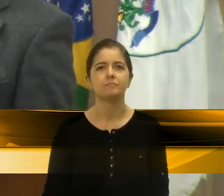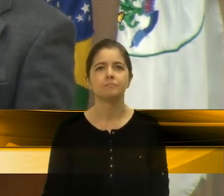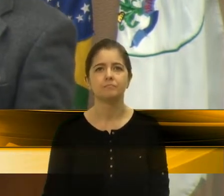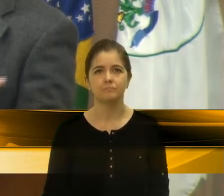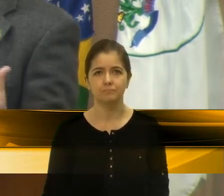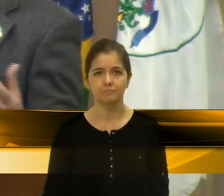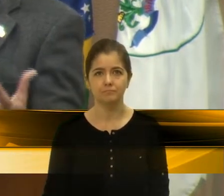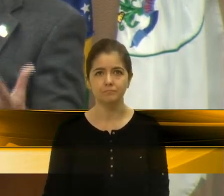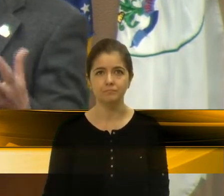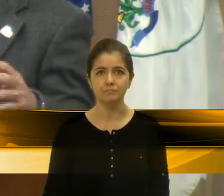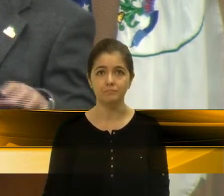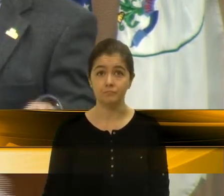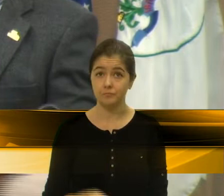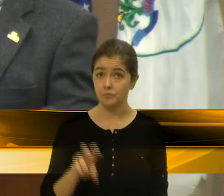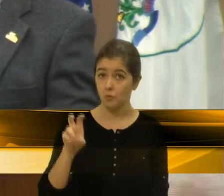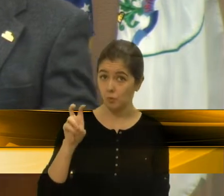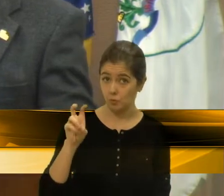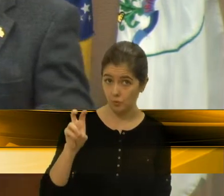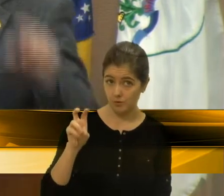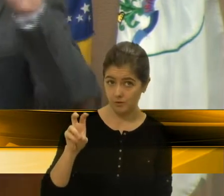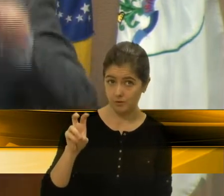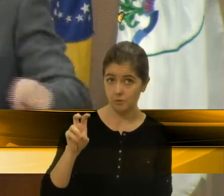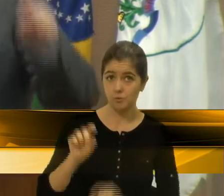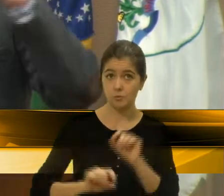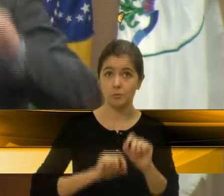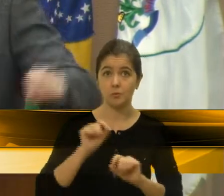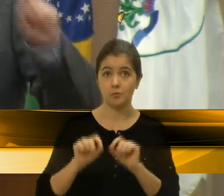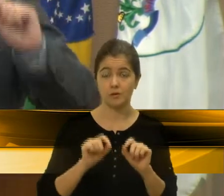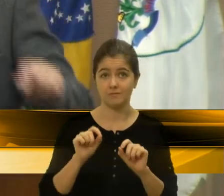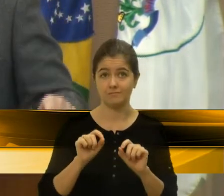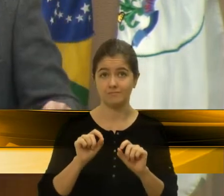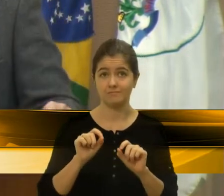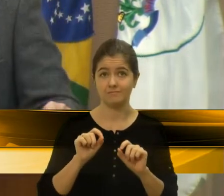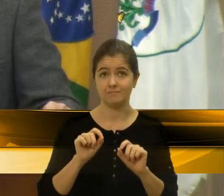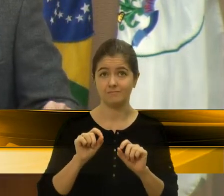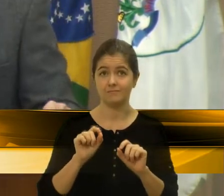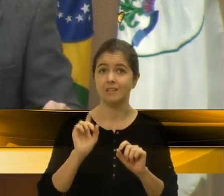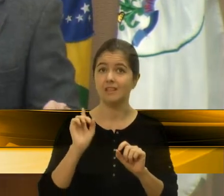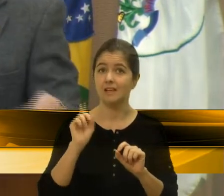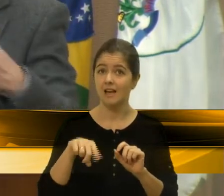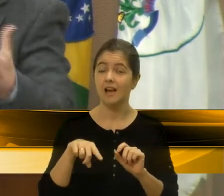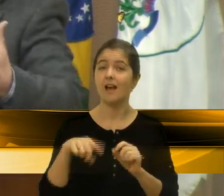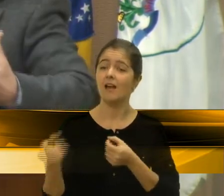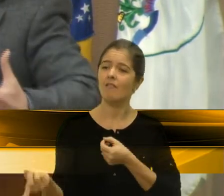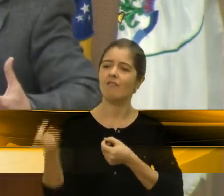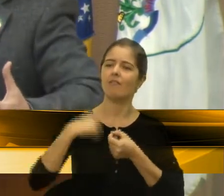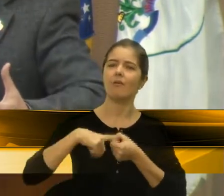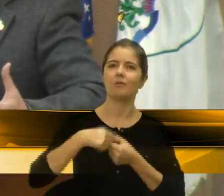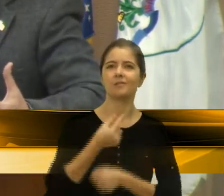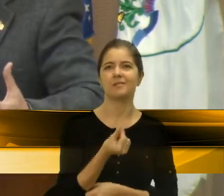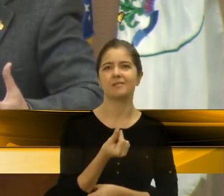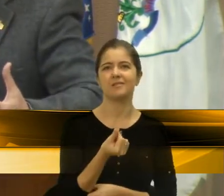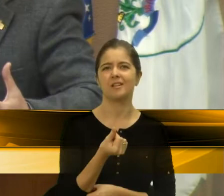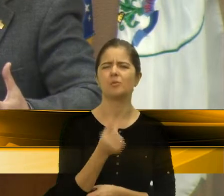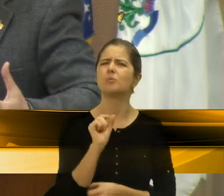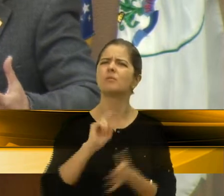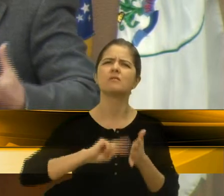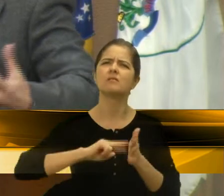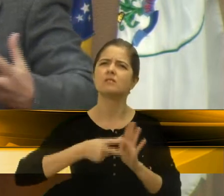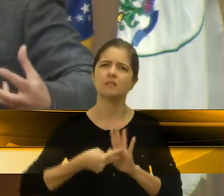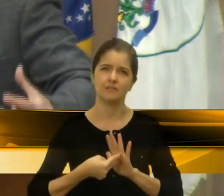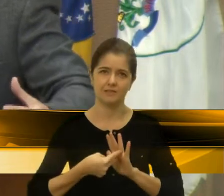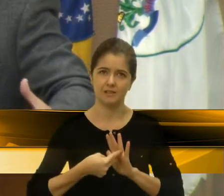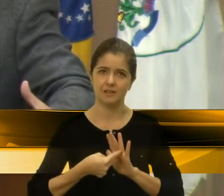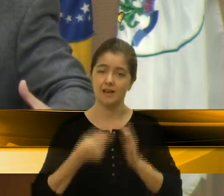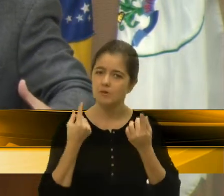O nosso quinto pilar, ou tijolo, é o retrato do retorno financeiro. O que significa isso? Isso é um